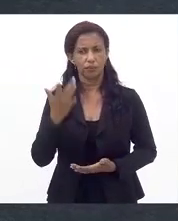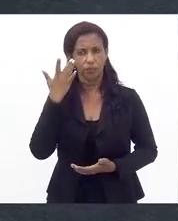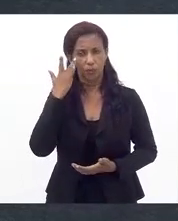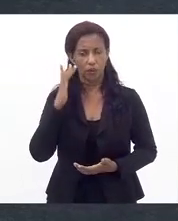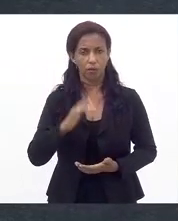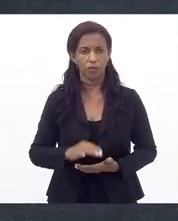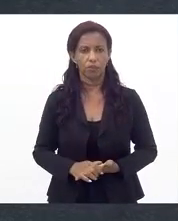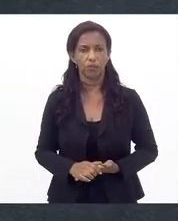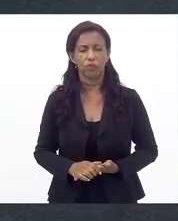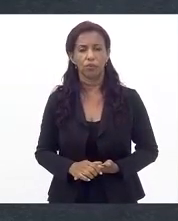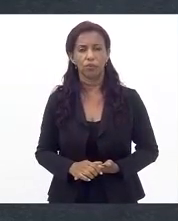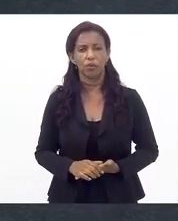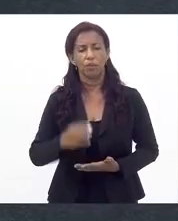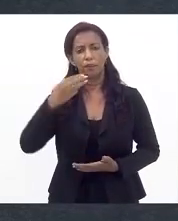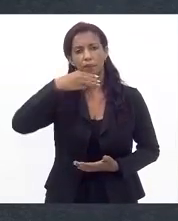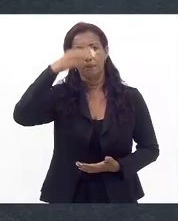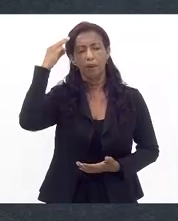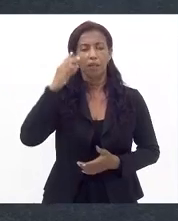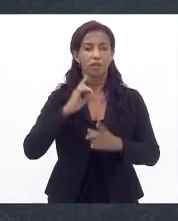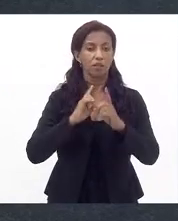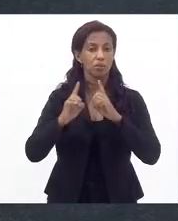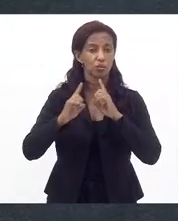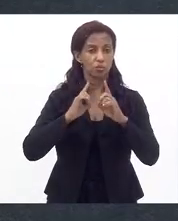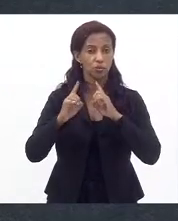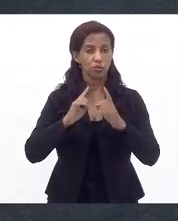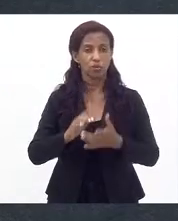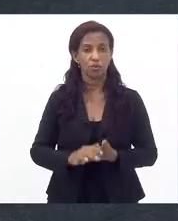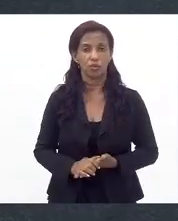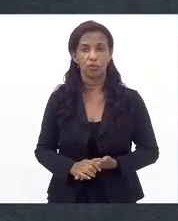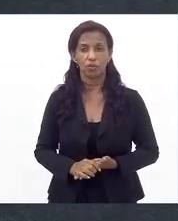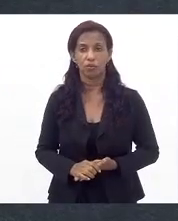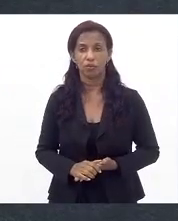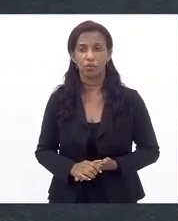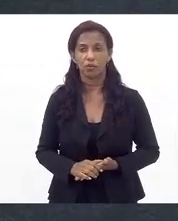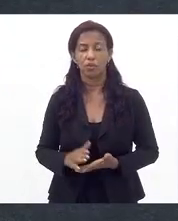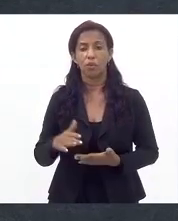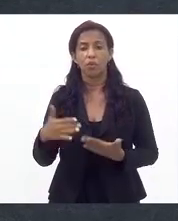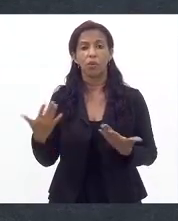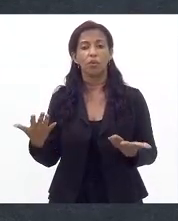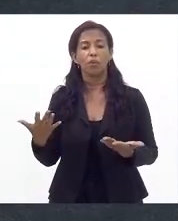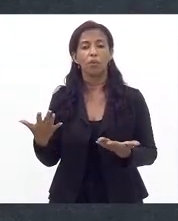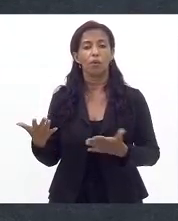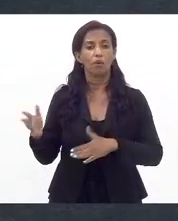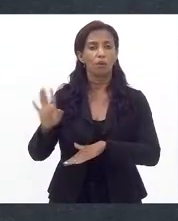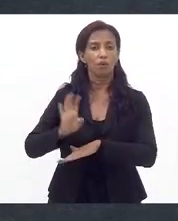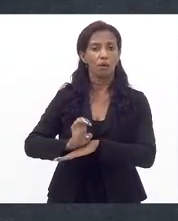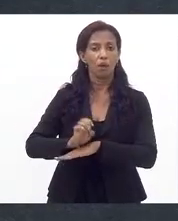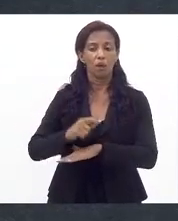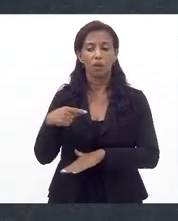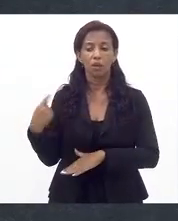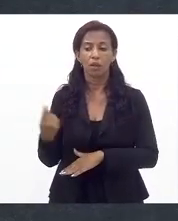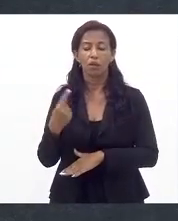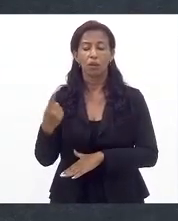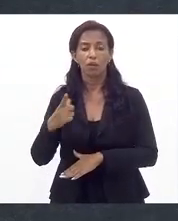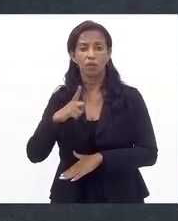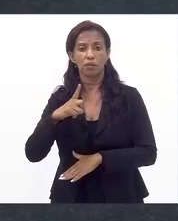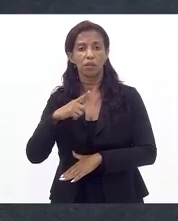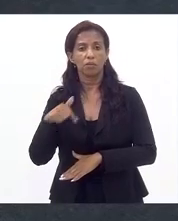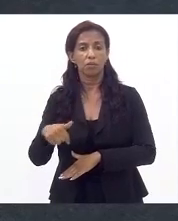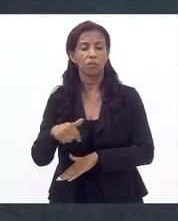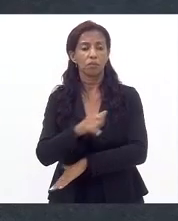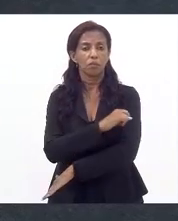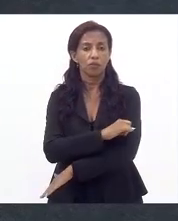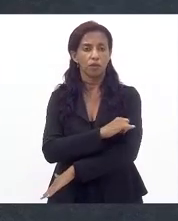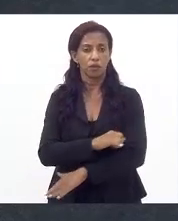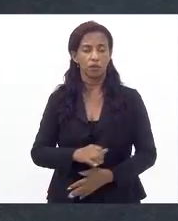fundo no fundo mas nós estamos discutindo aqui a questão de fundo é qual é a concepção de estado que nós queremos ver prevalecer no estado